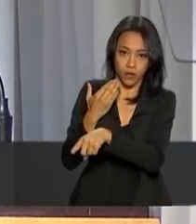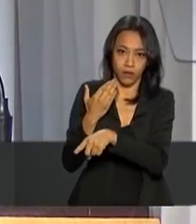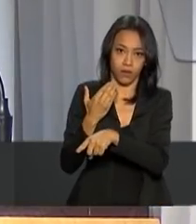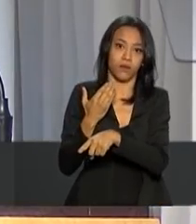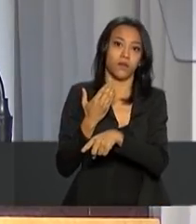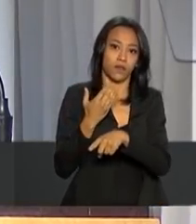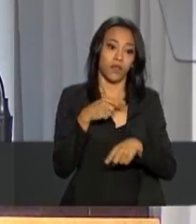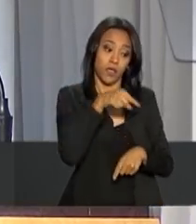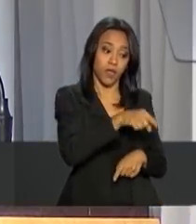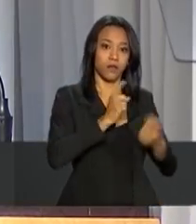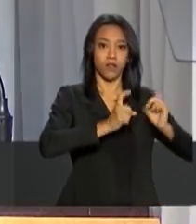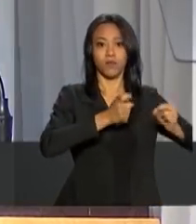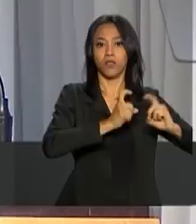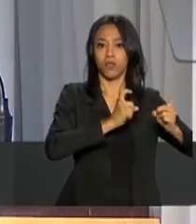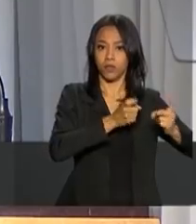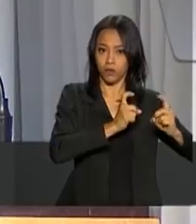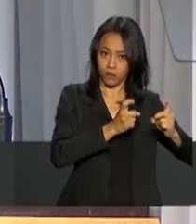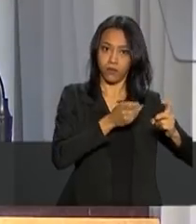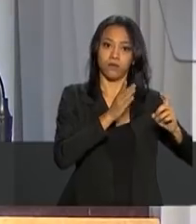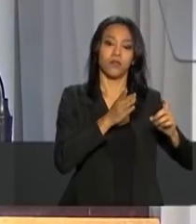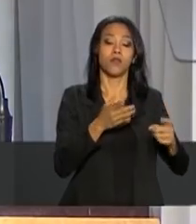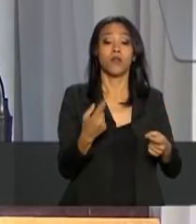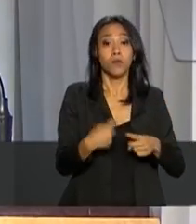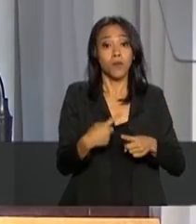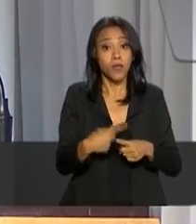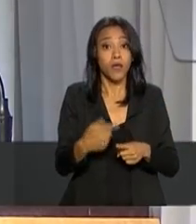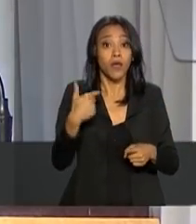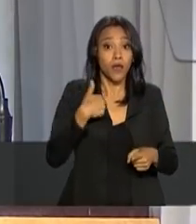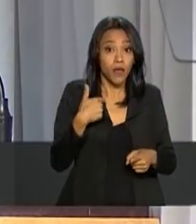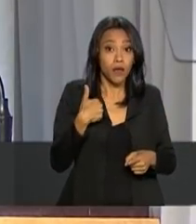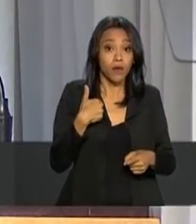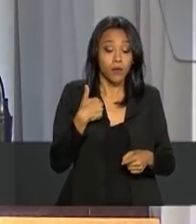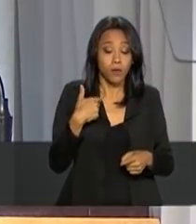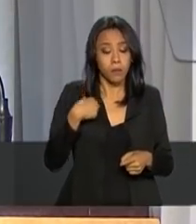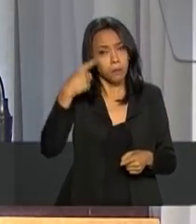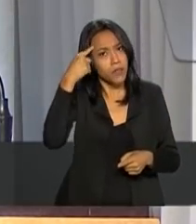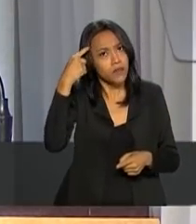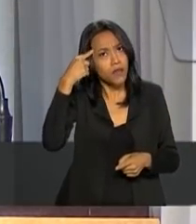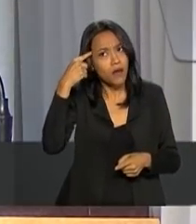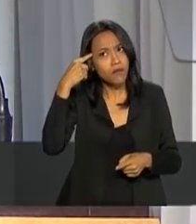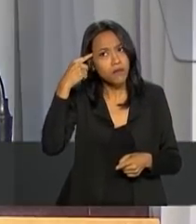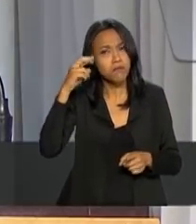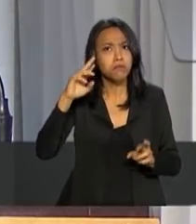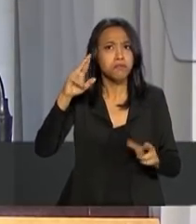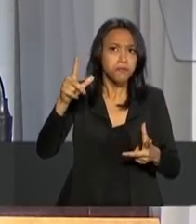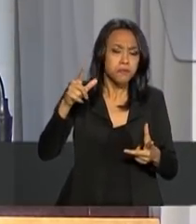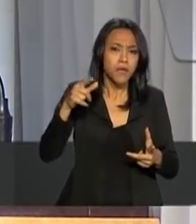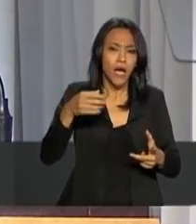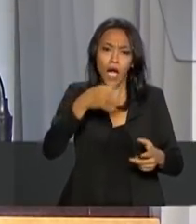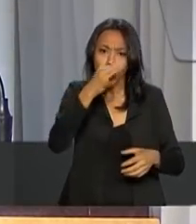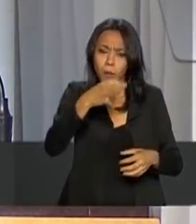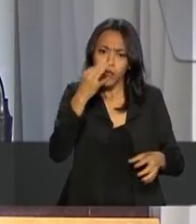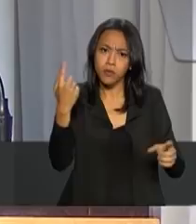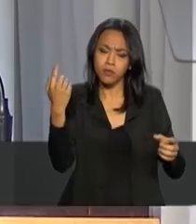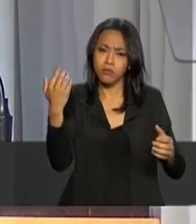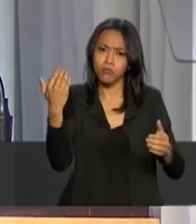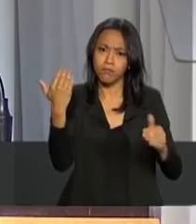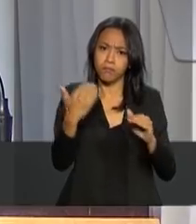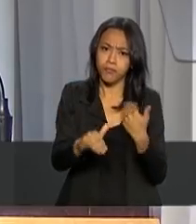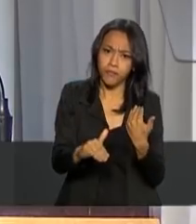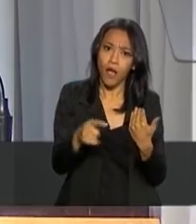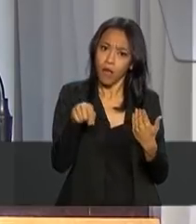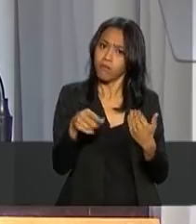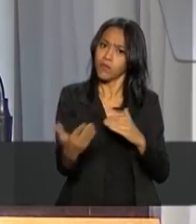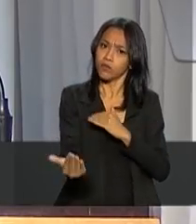confesso que fui convencido por argumentos contrários àquilo que eu pensava, não é? E os argumentos contrários é que me ajudaram